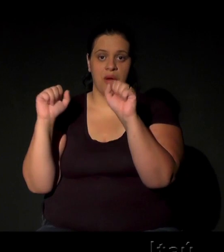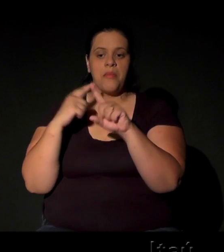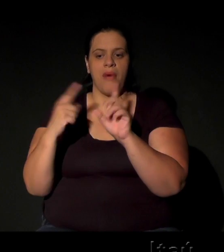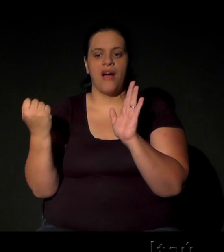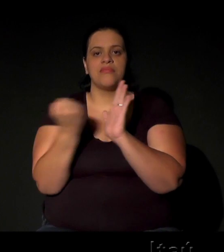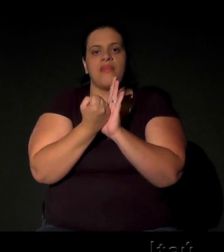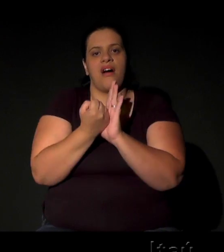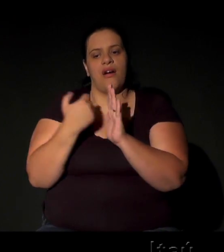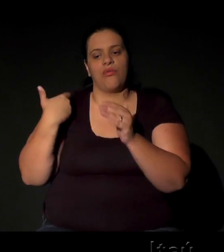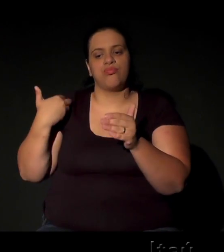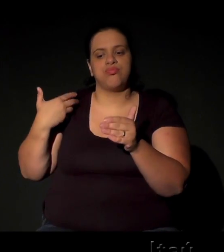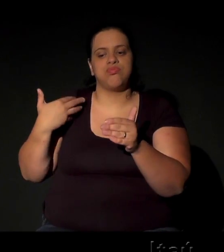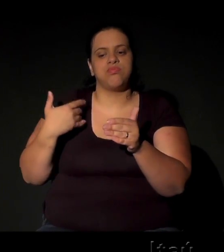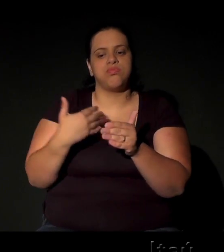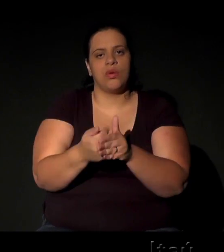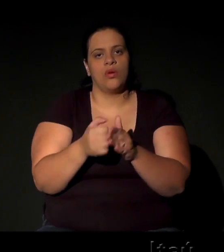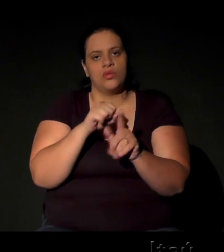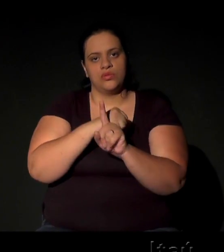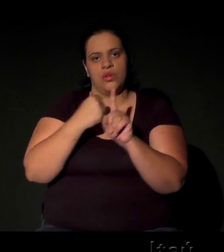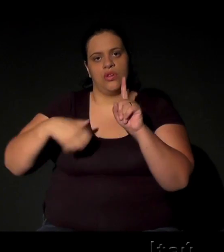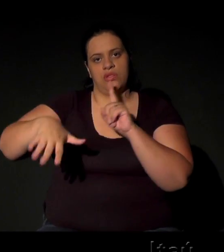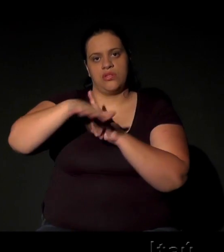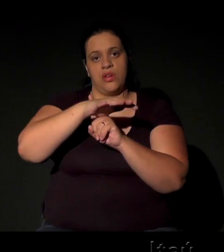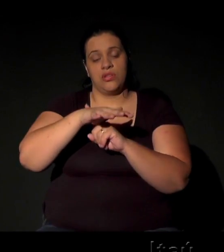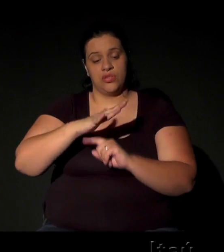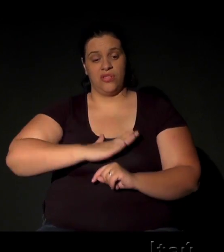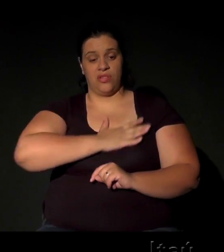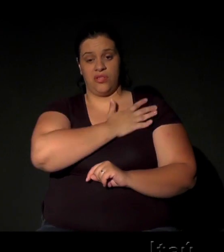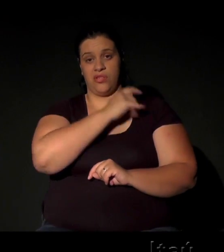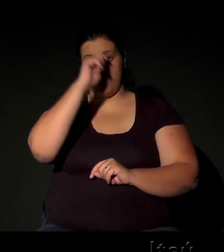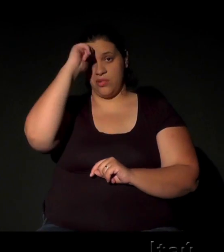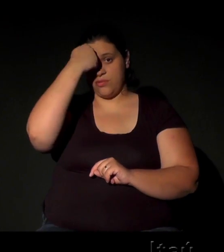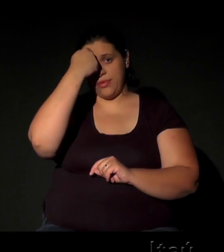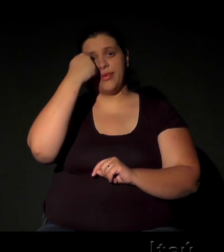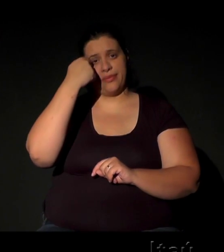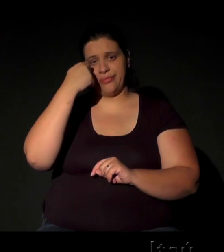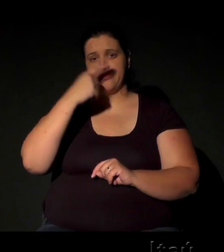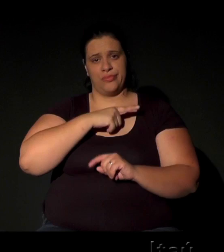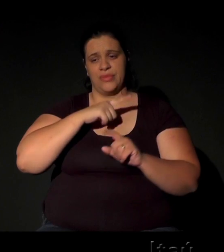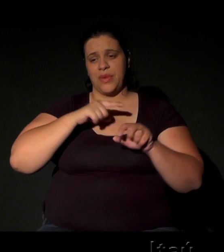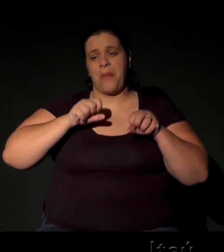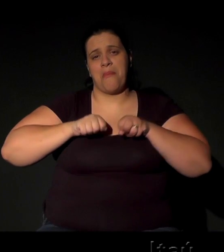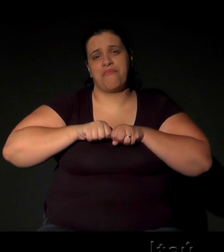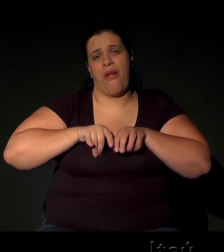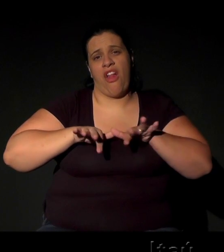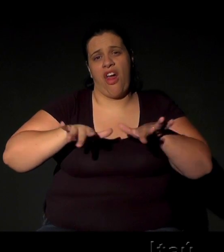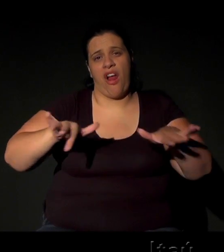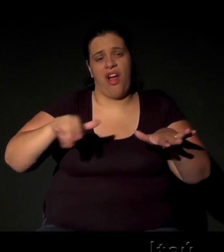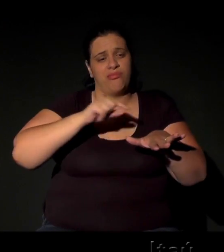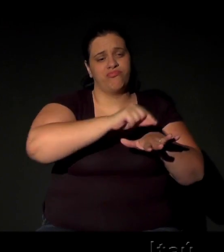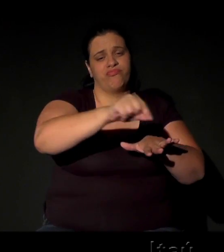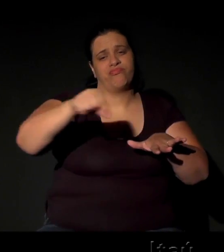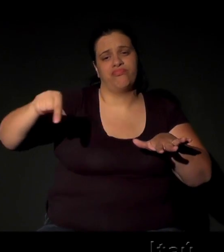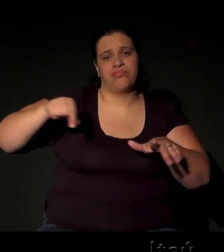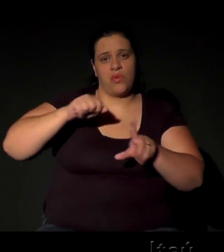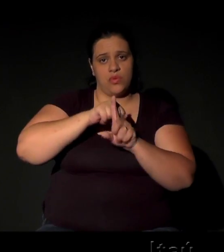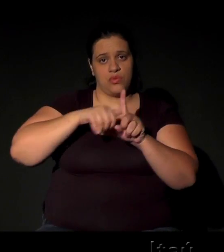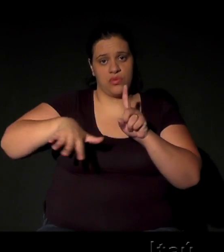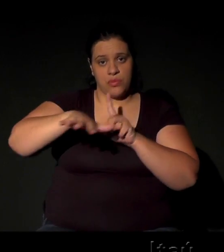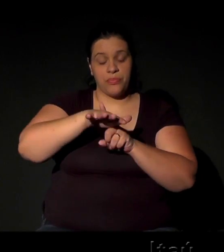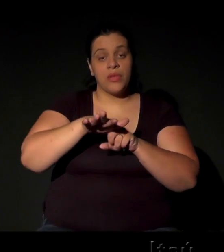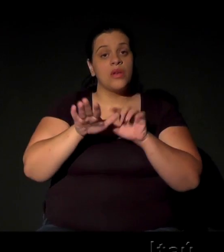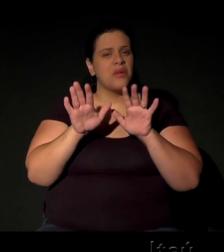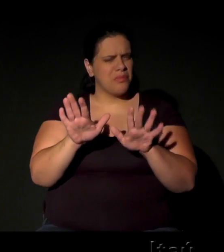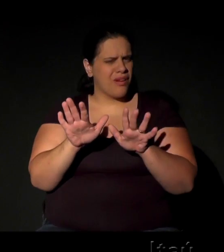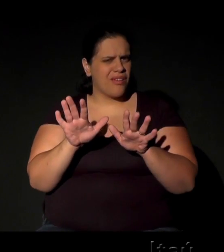muito marcantes nessa sociedade porque o racismo é estruturante de todas as relações sociais né Mas isso não quer